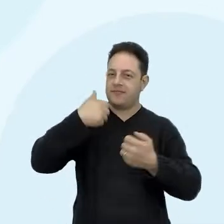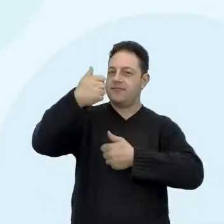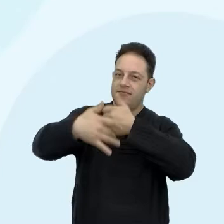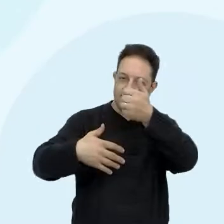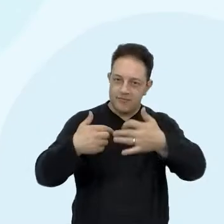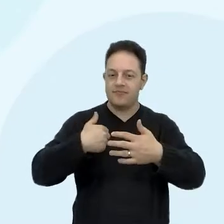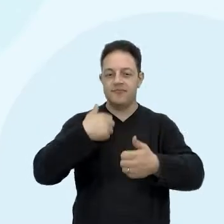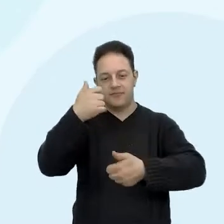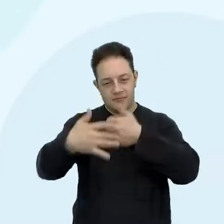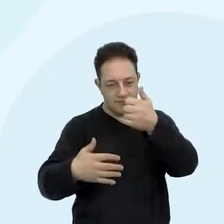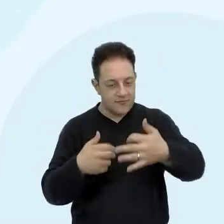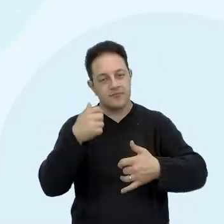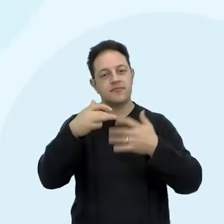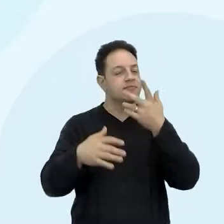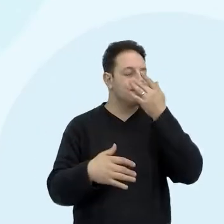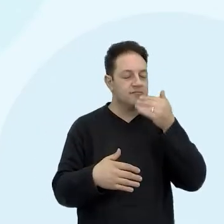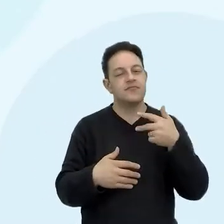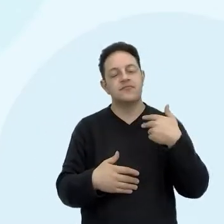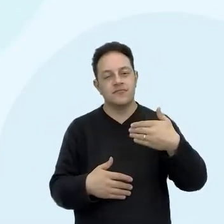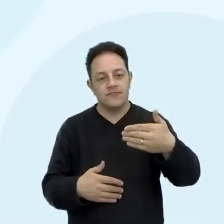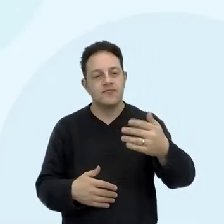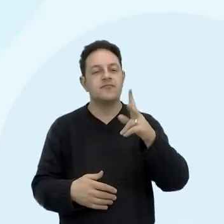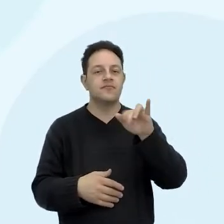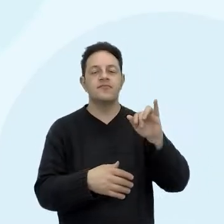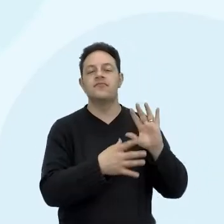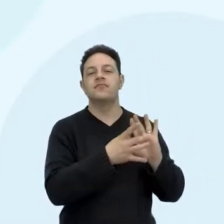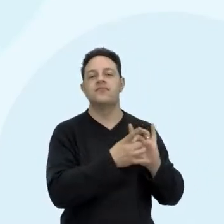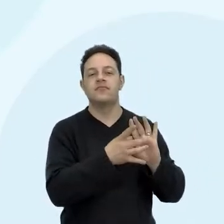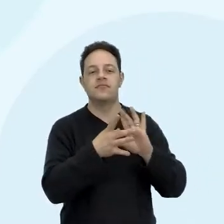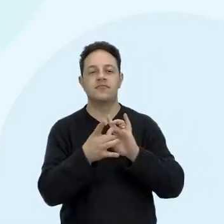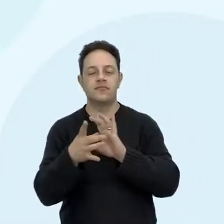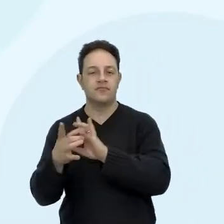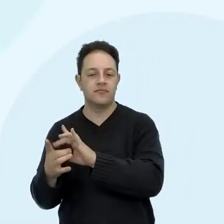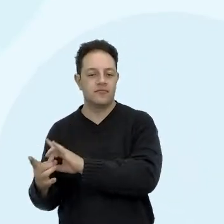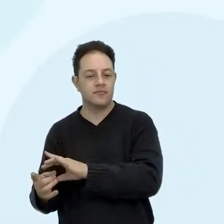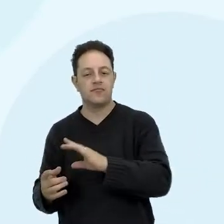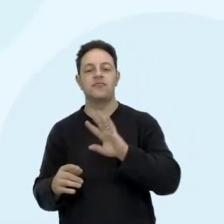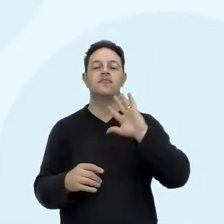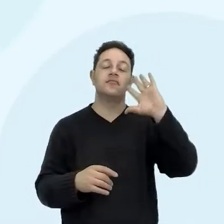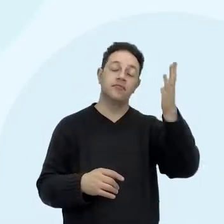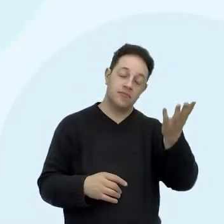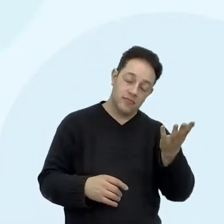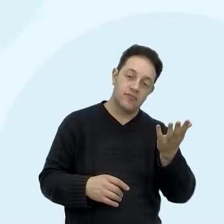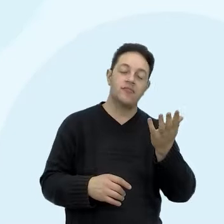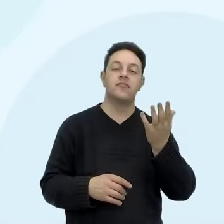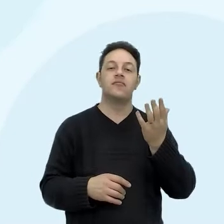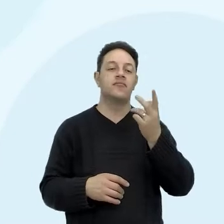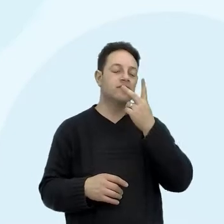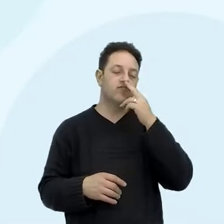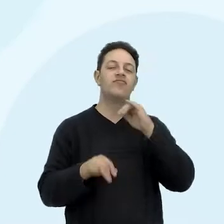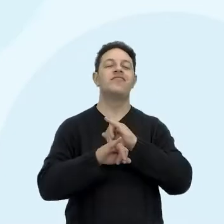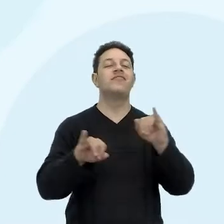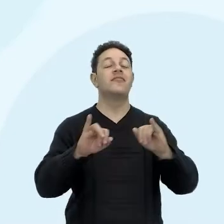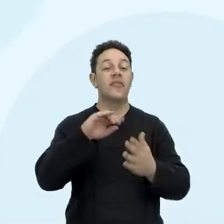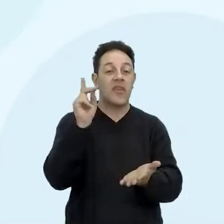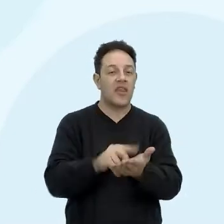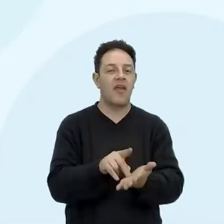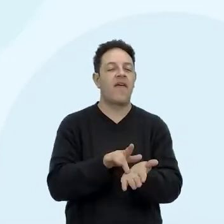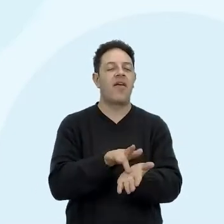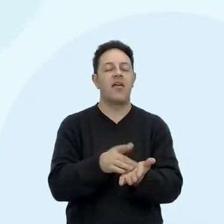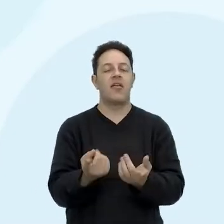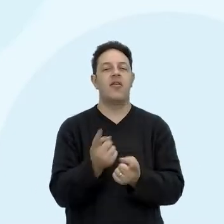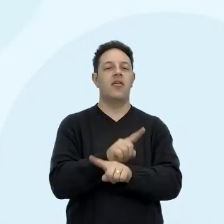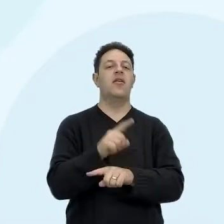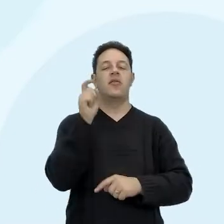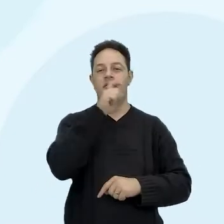que vão se cruzar, formar uma trama a partir da qual se falseia a realidade, a partir da